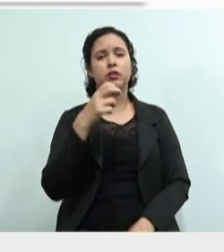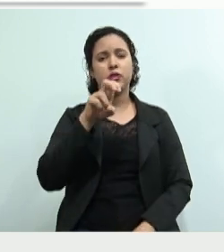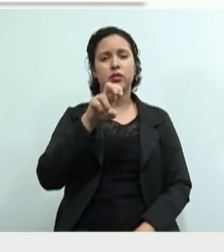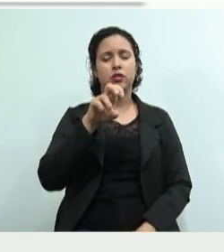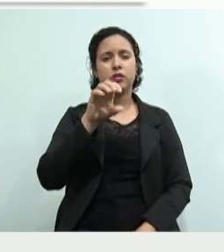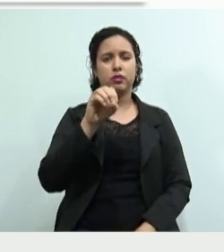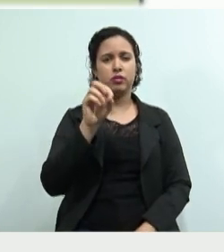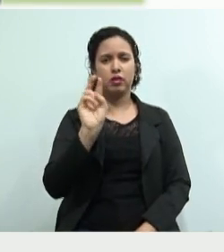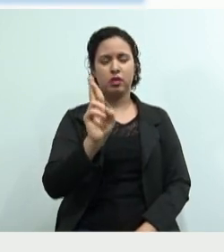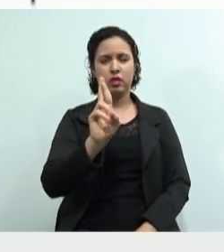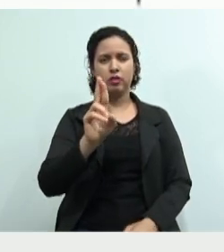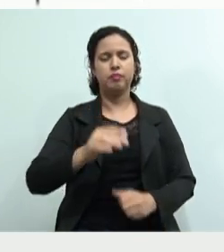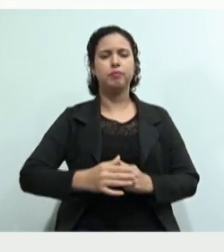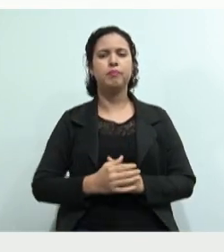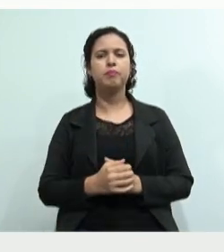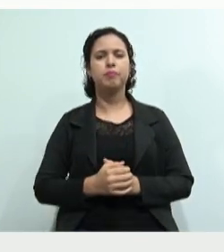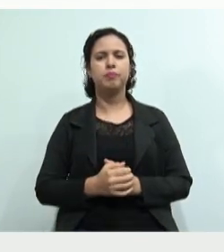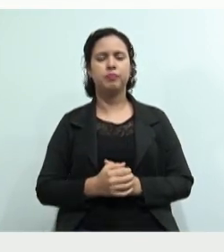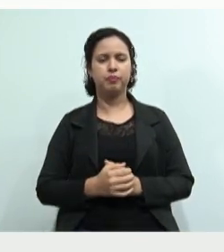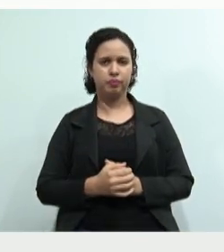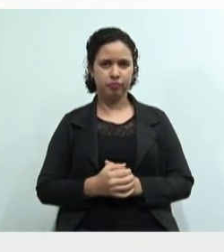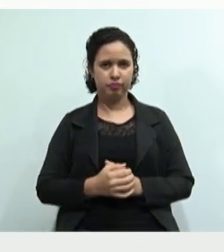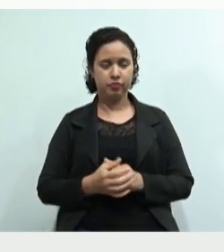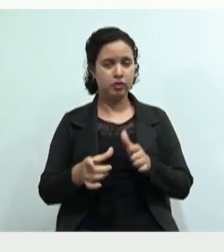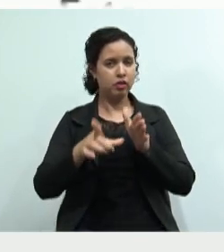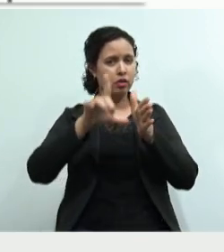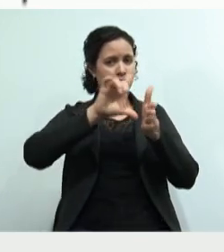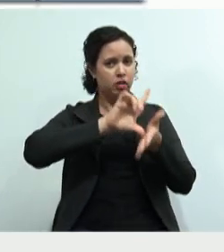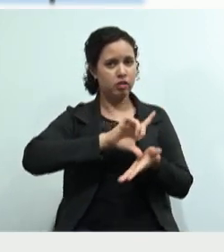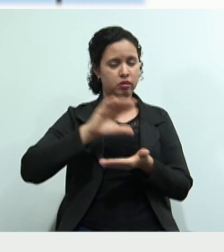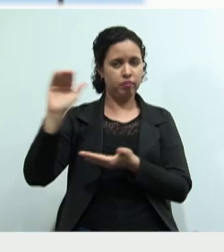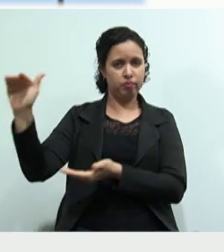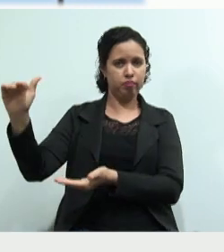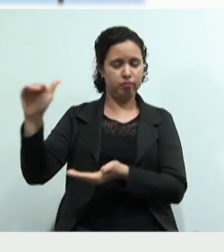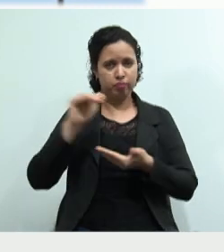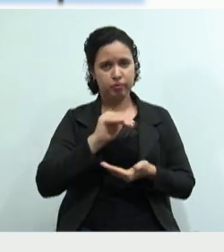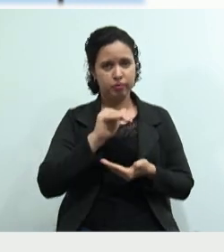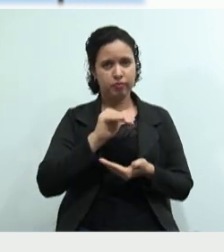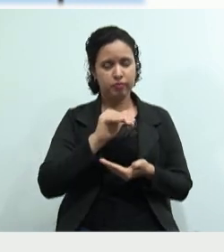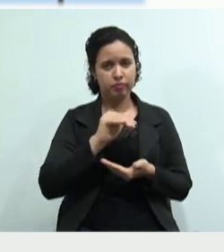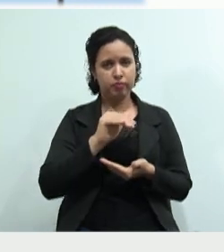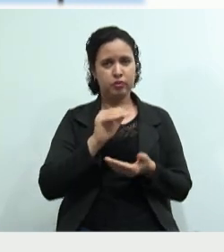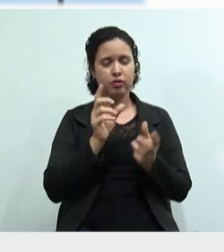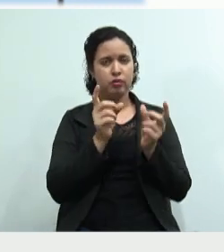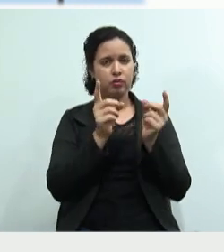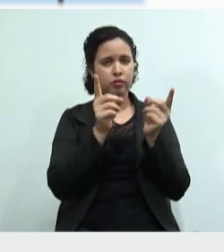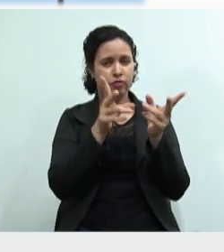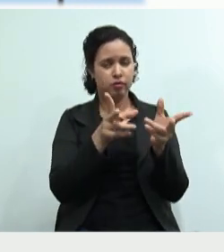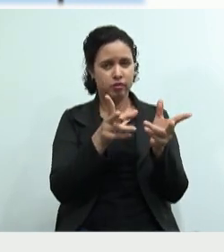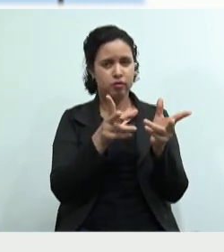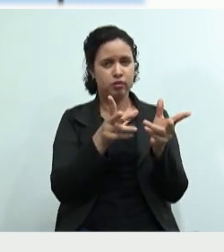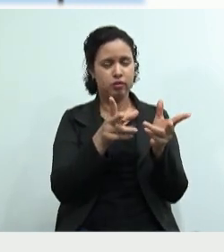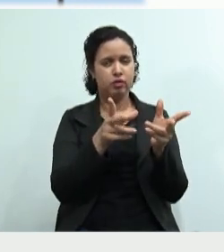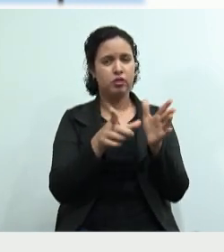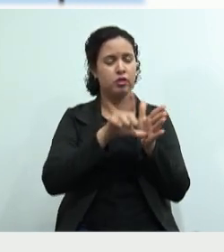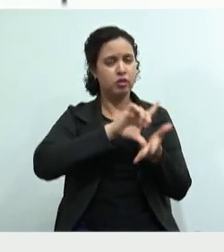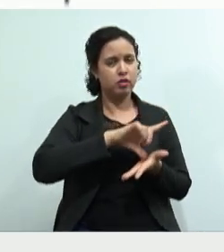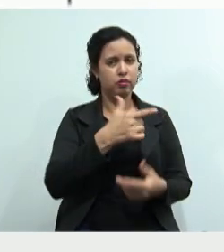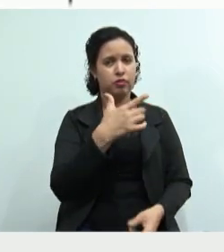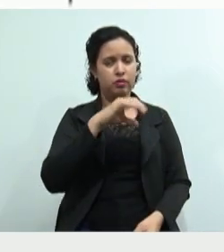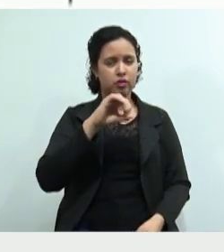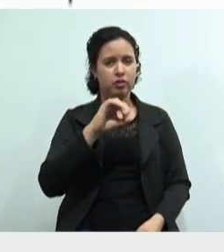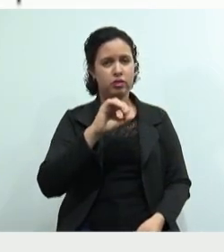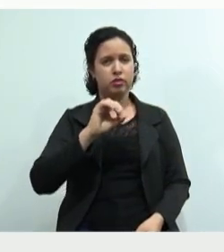150. Antes de o fornecedor receber o próximo pedido, foram vendidos 20 cadernos.